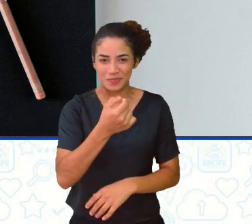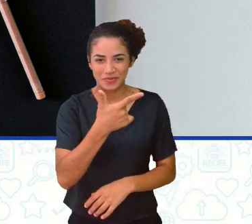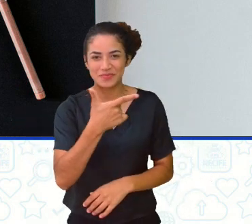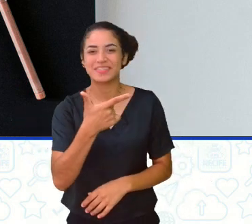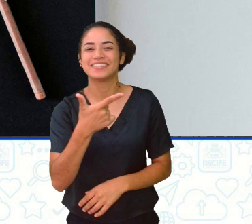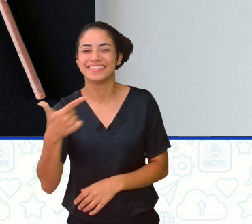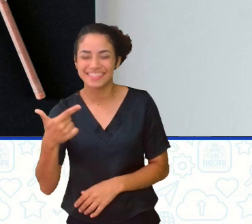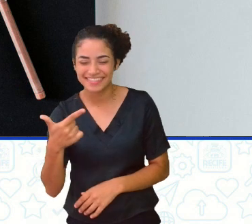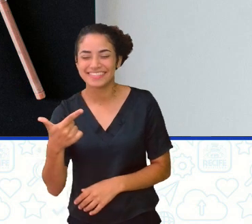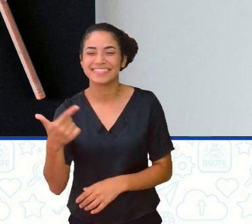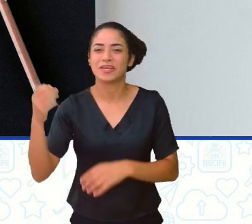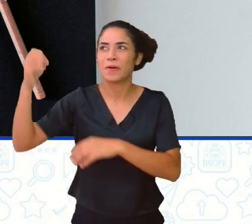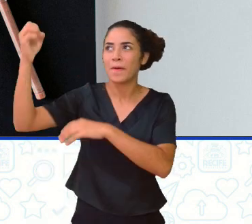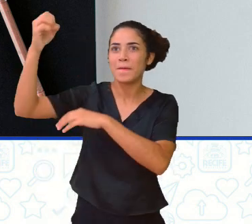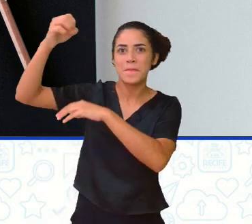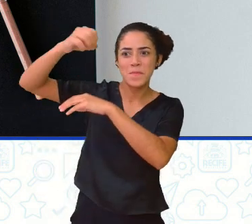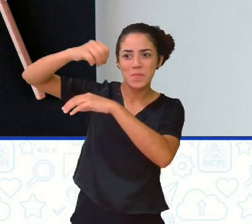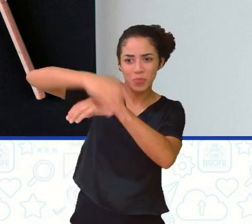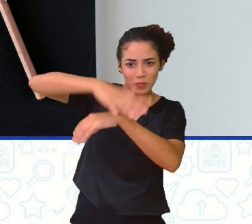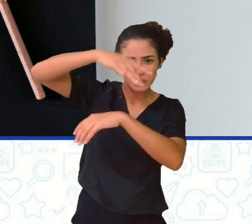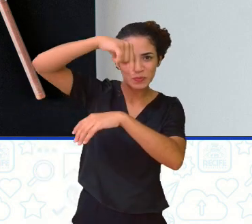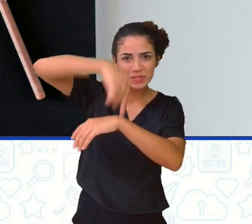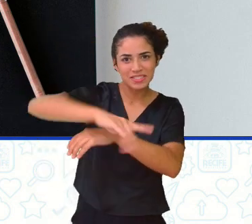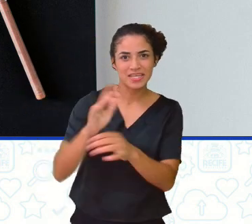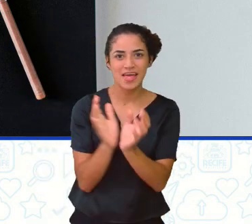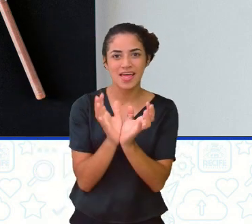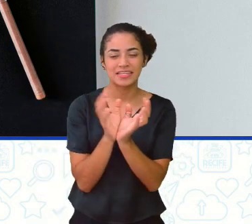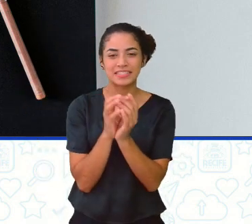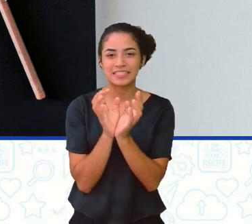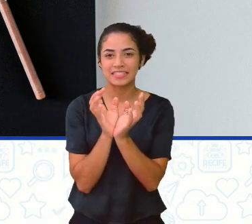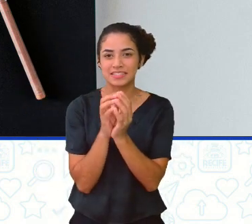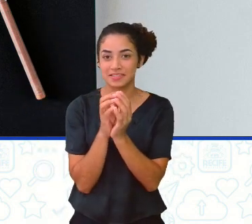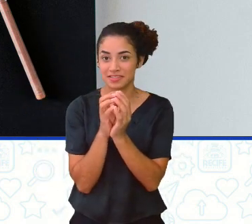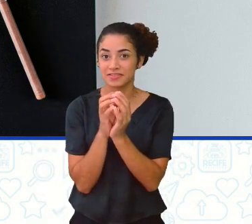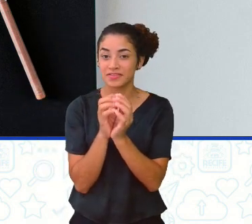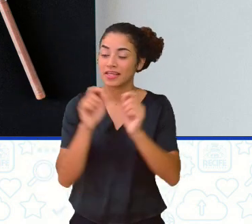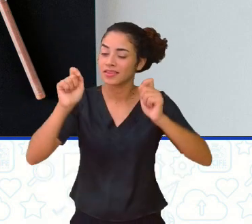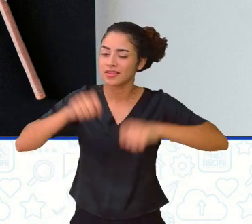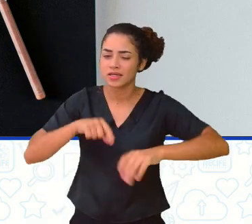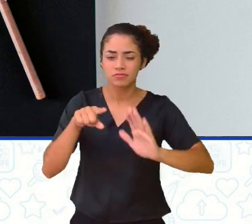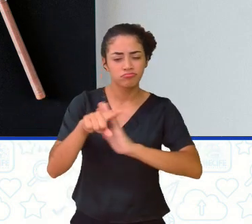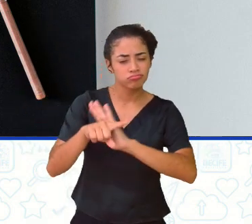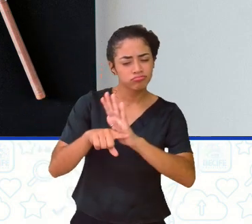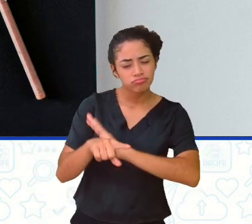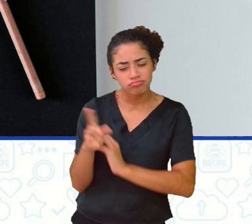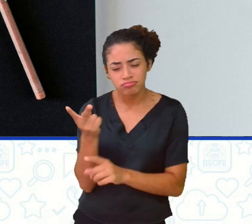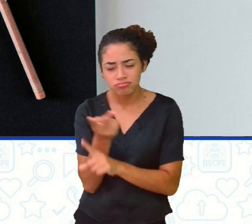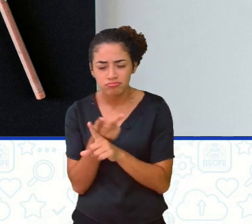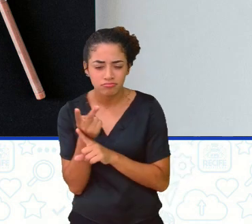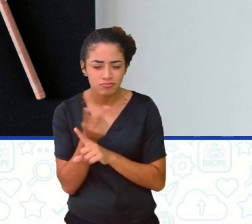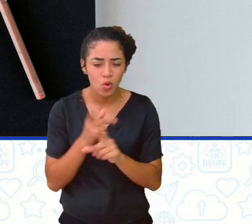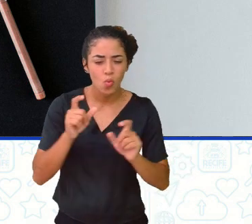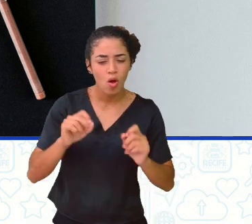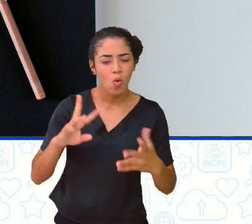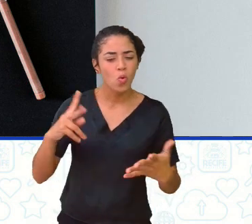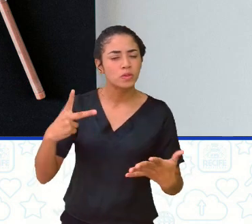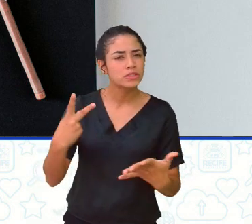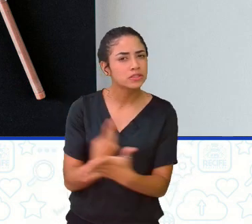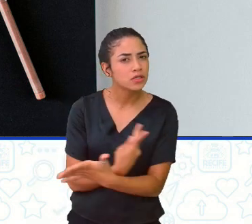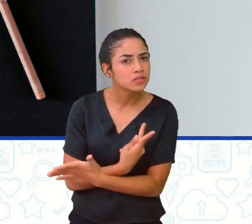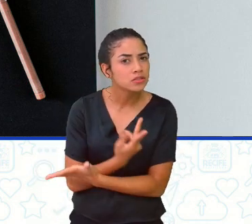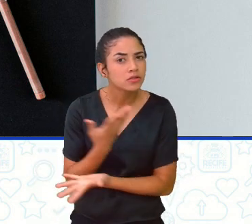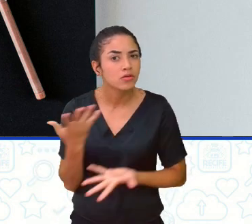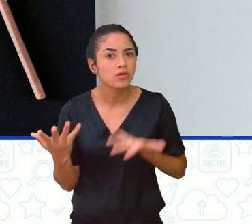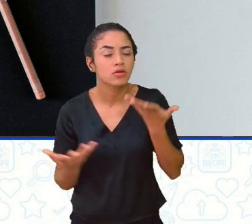2022, caíram asteroides em Recife. E aí pode haver uma investigação para saber o que é que foi o